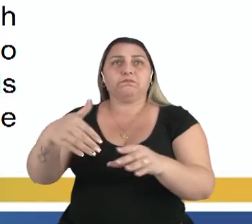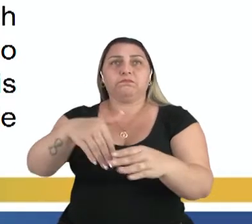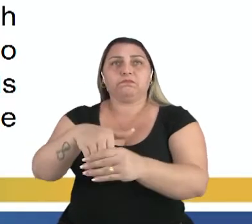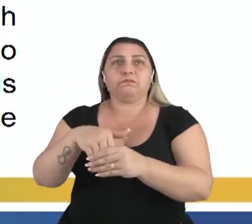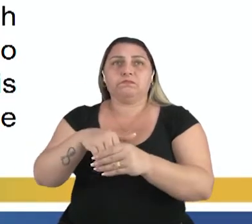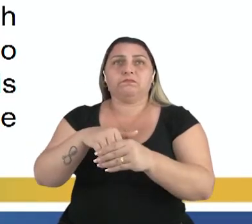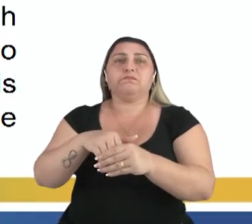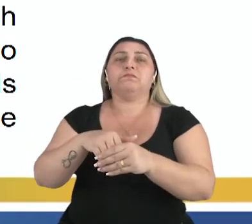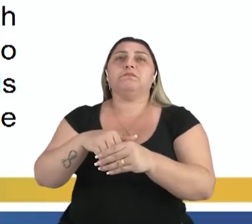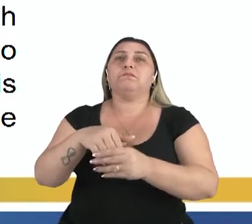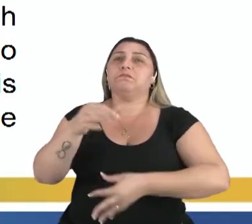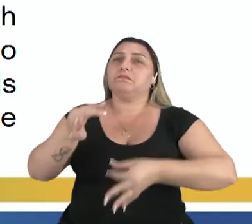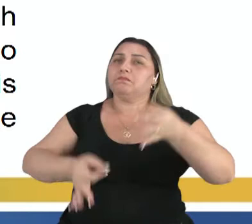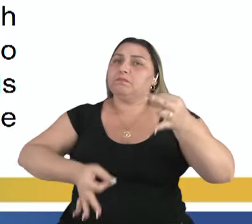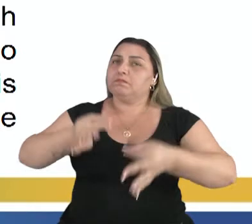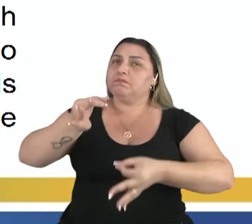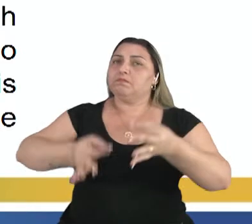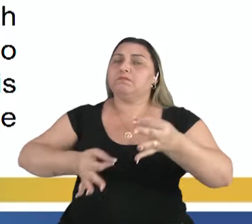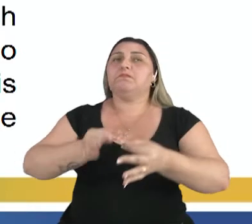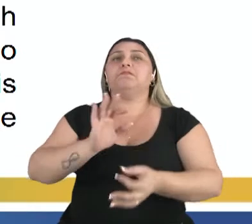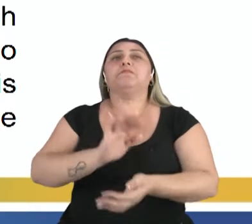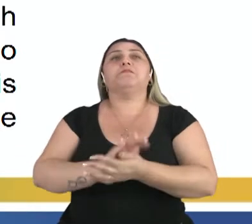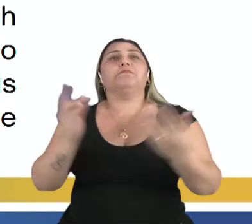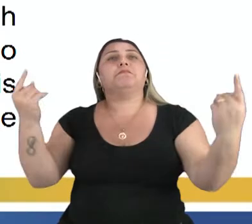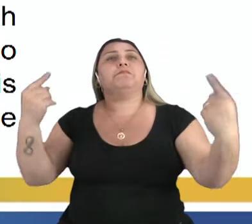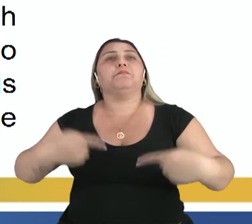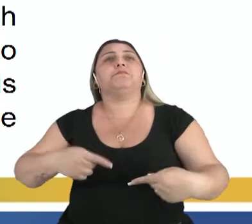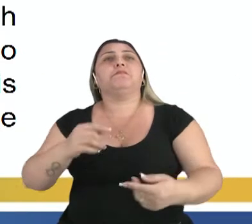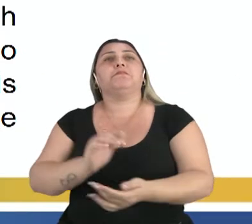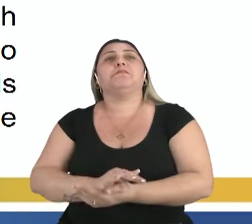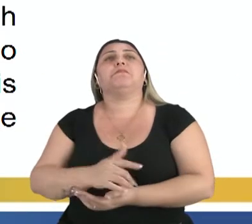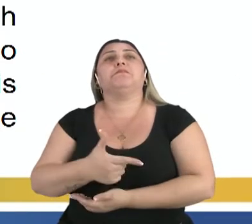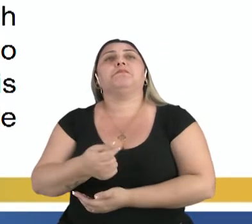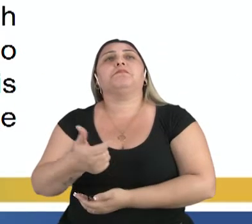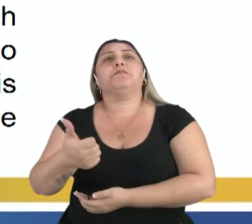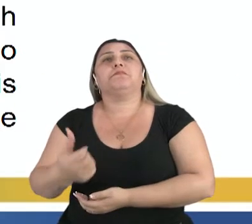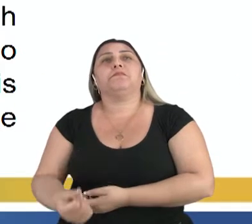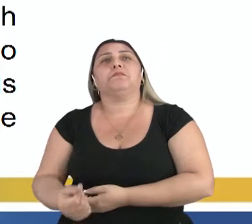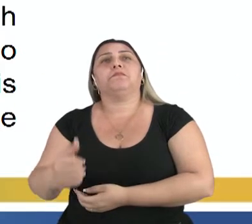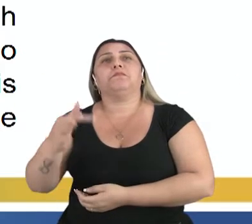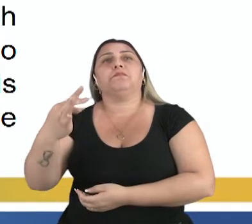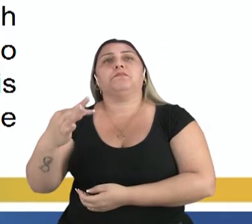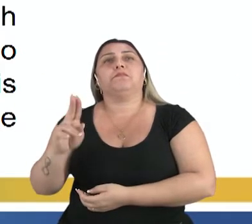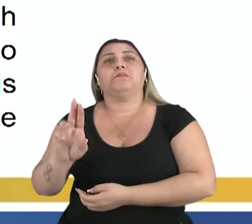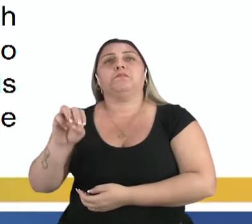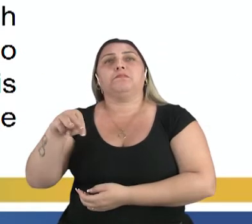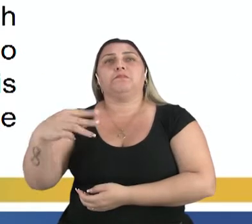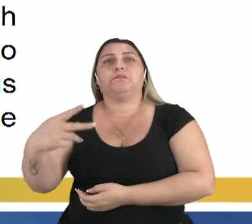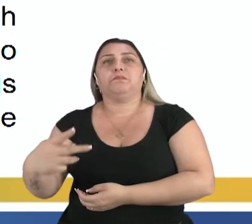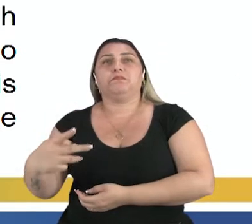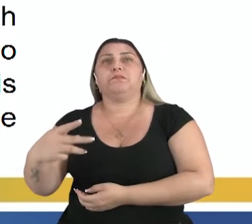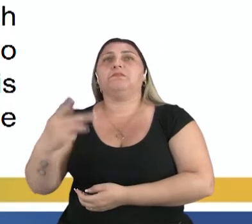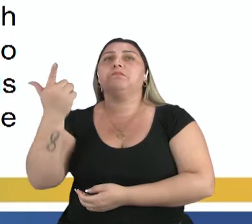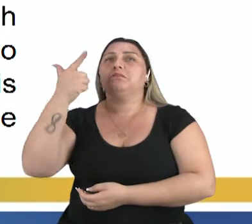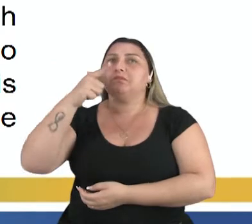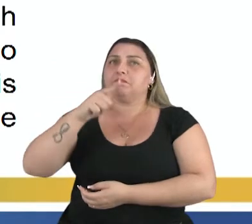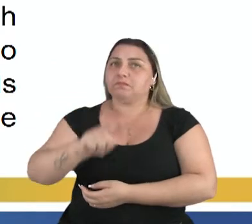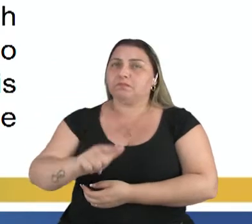um mês depois do pleito, numa disputa judicial. Em 2016, Donald